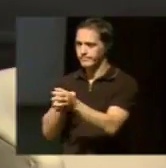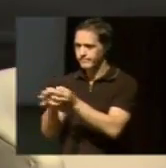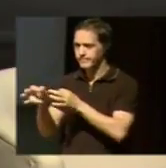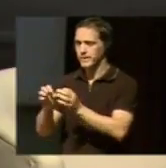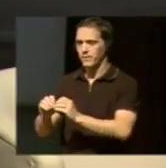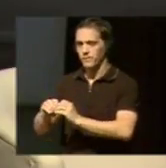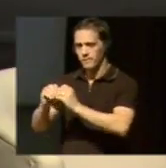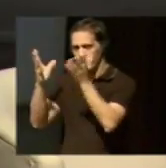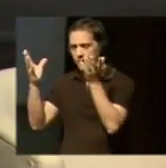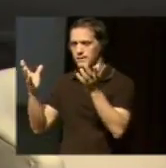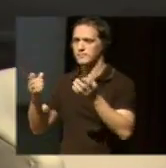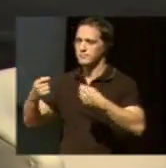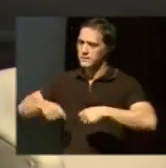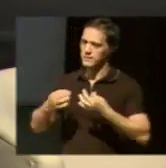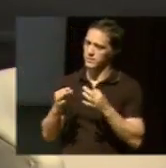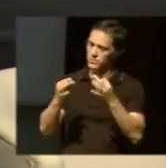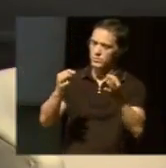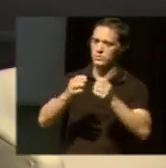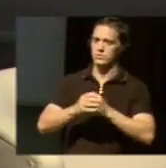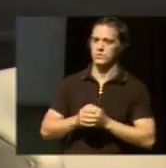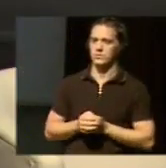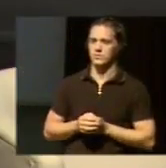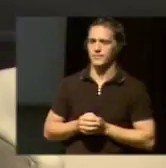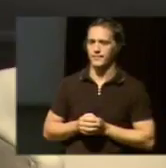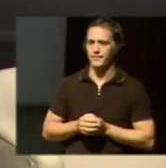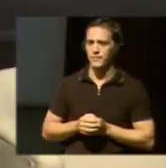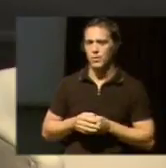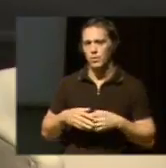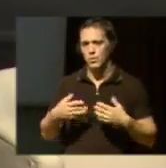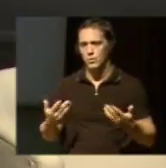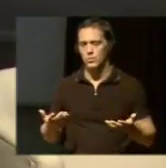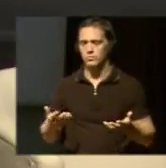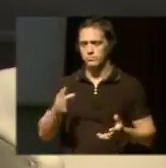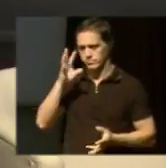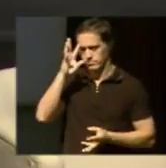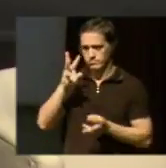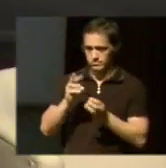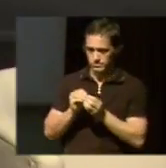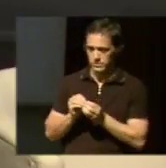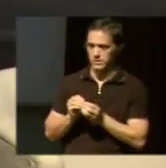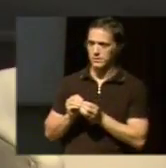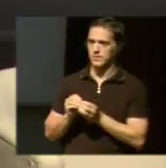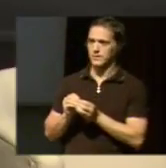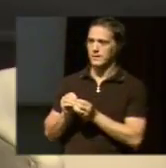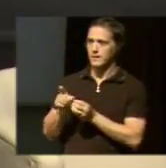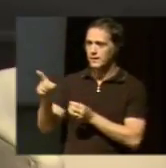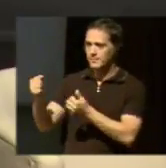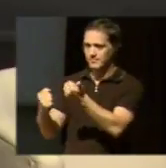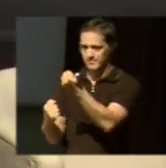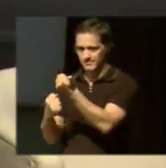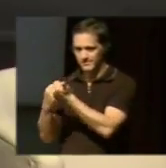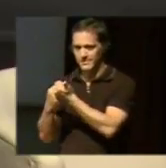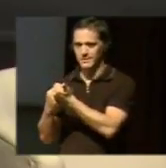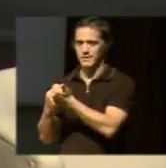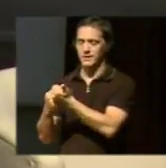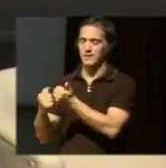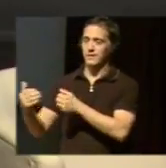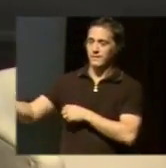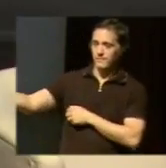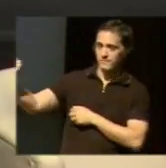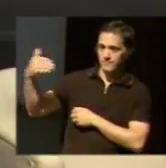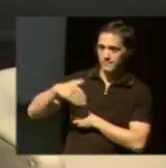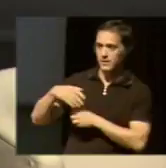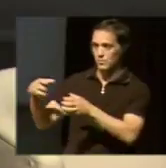festa, precisa de tecnologia. Ou seja, esses mensageiros ou embaixadores vêm